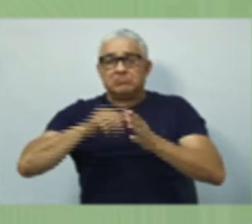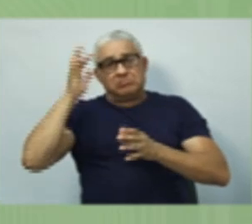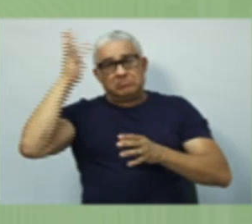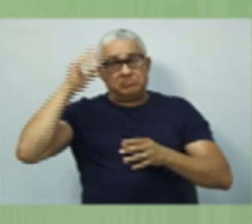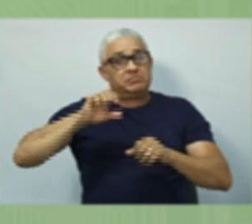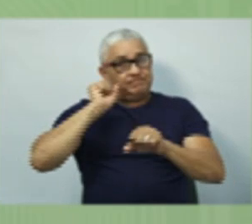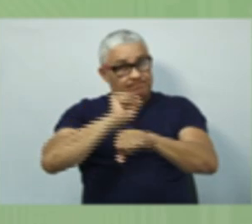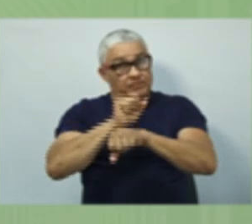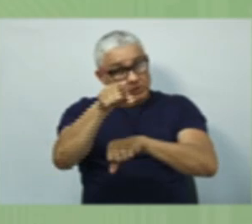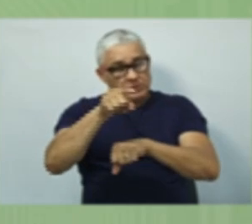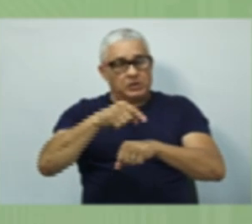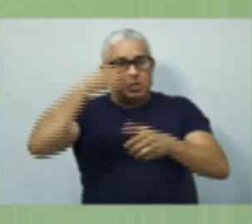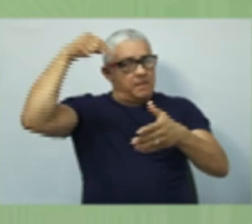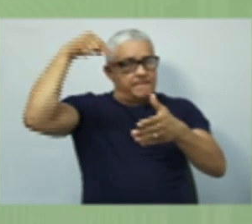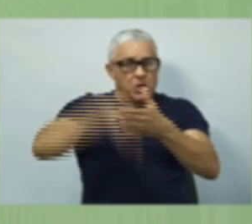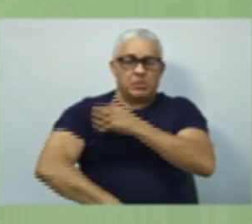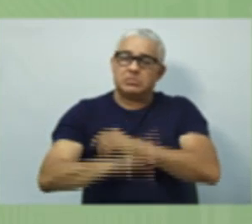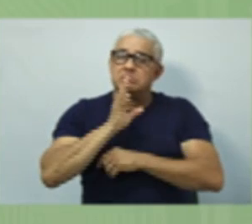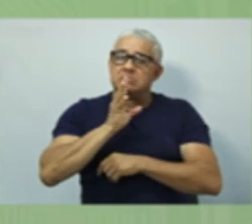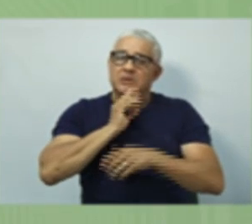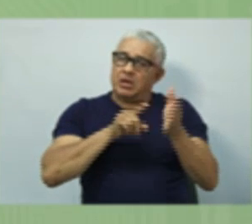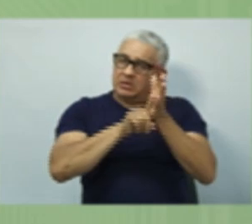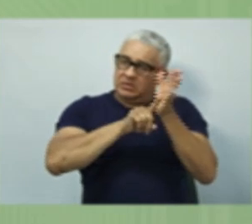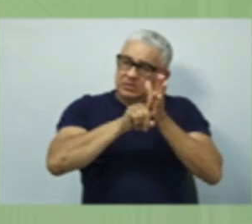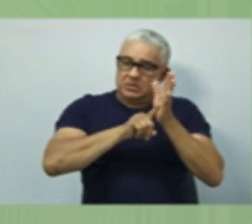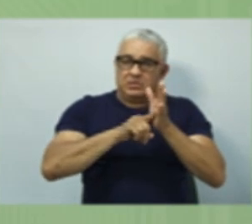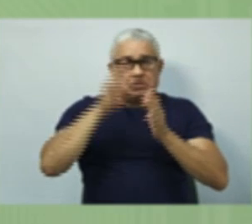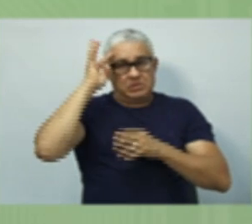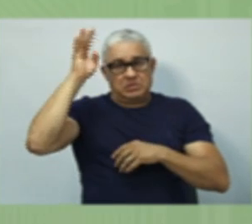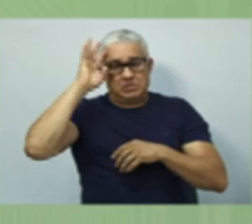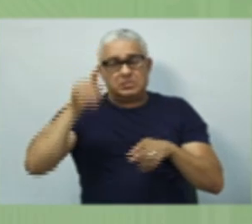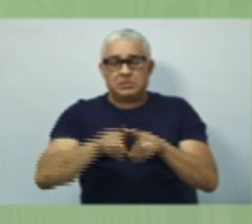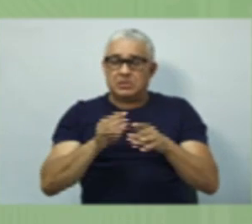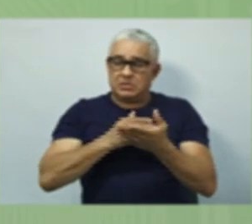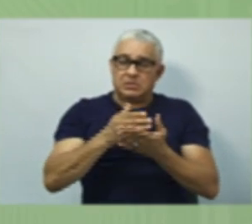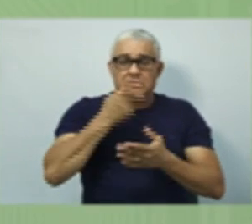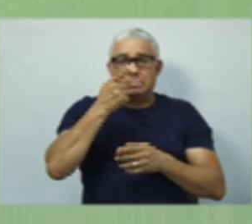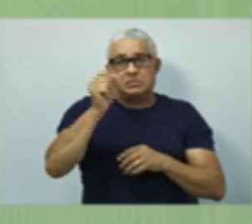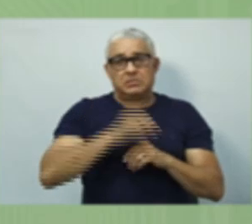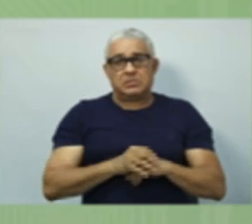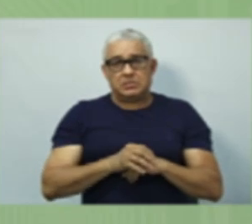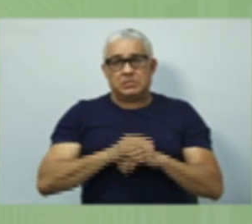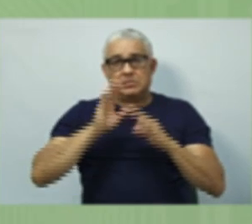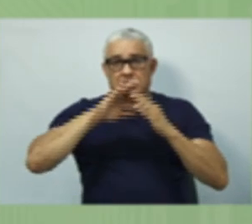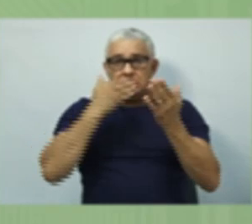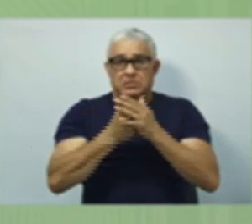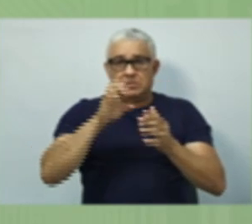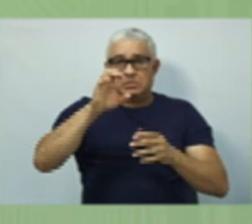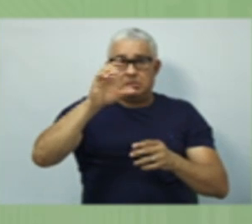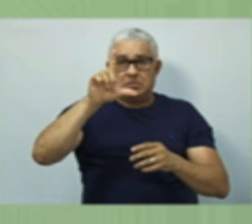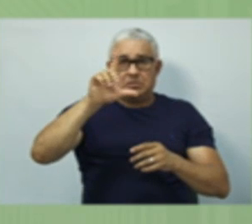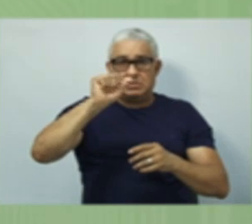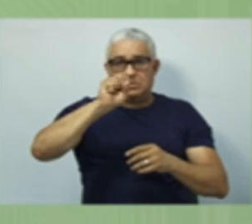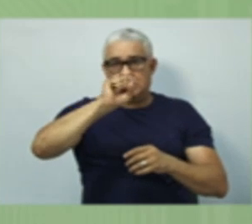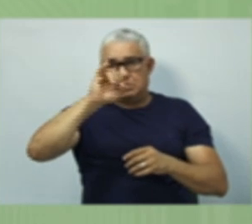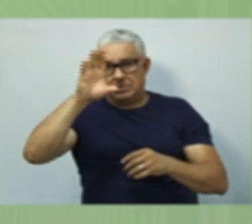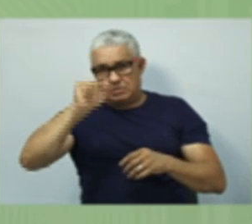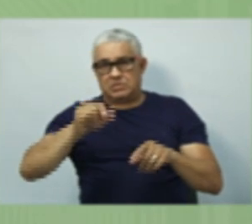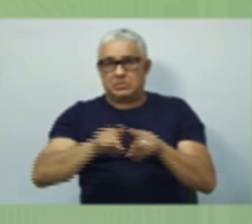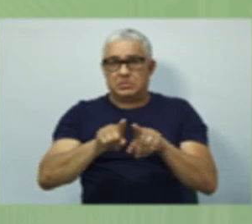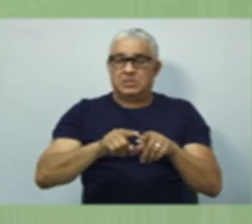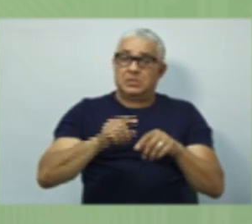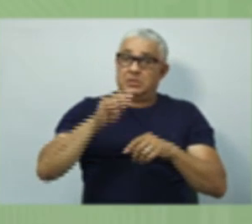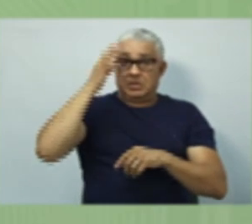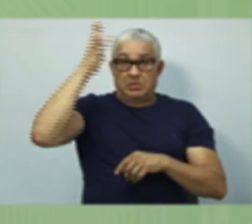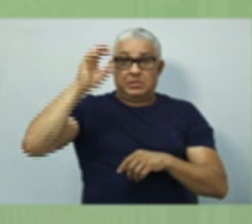aprofundaram o conhecimento de vocês sobre as teorias. Começamos falando lá sobre a escola clássica, que engloba a teoria